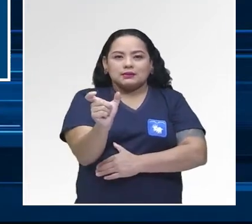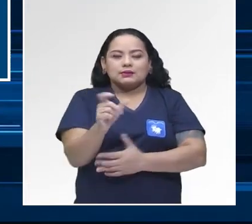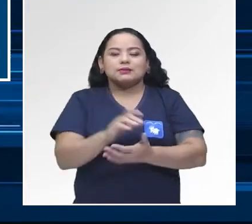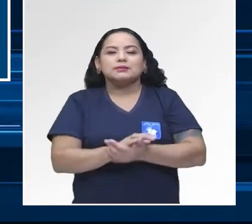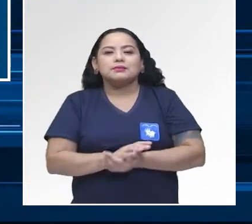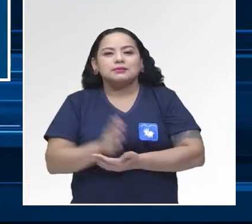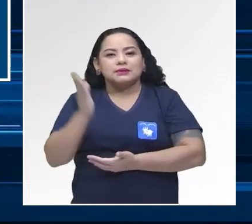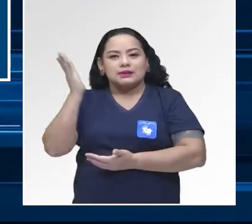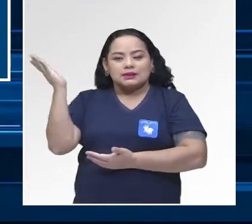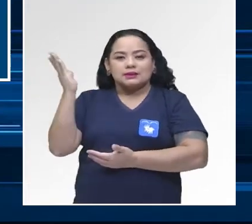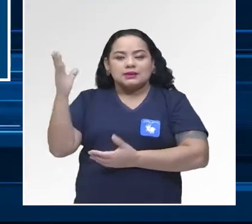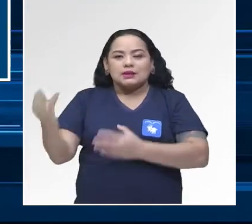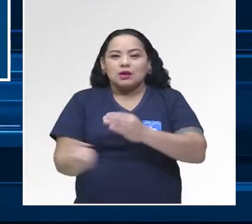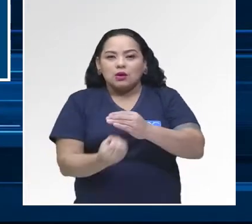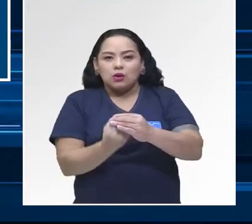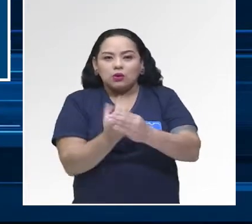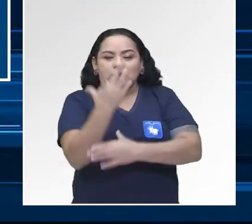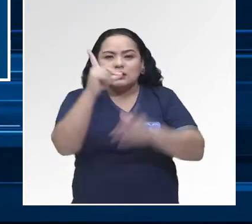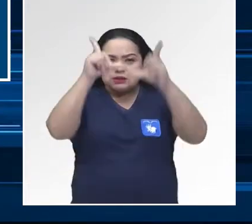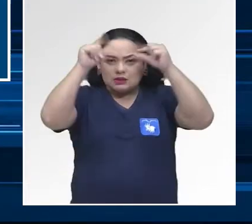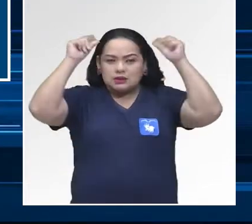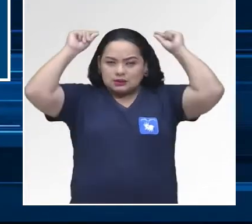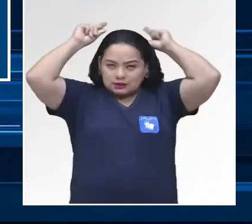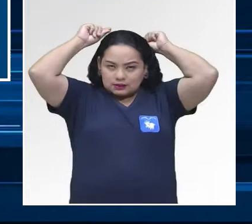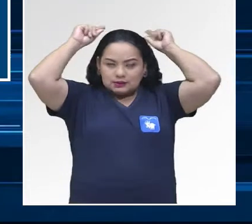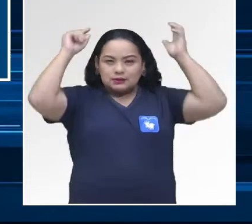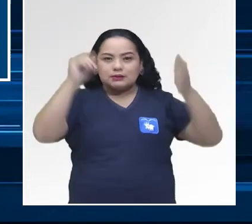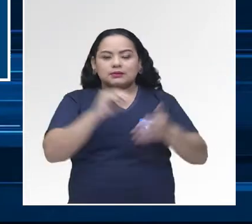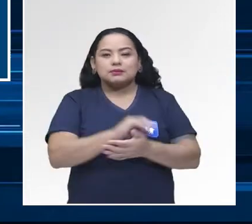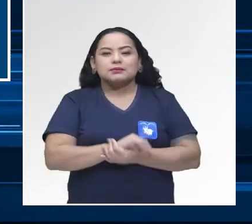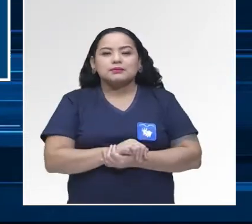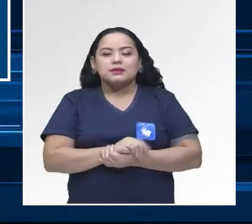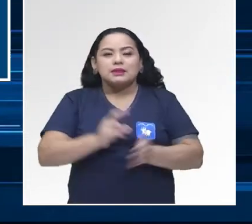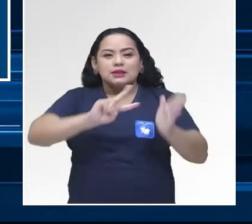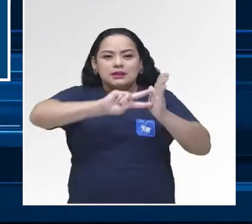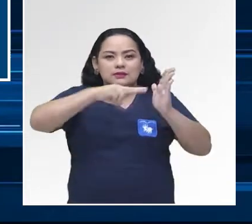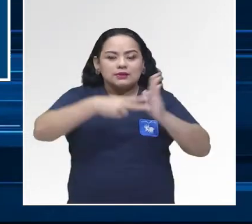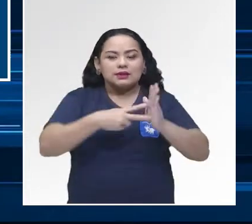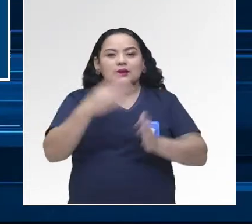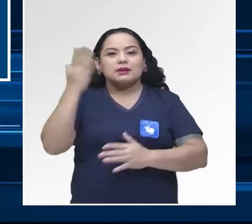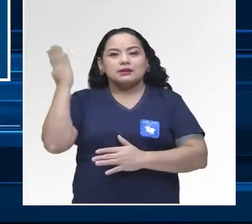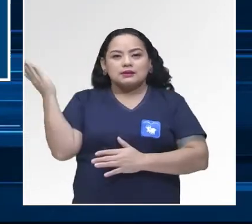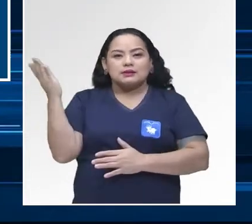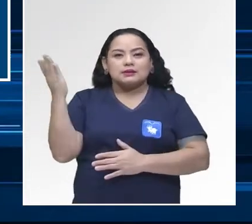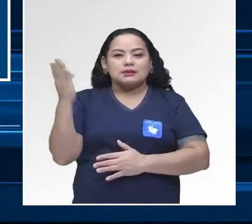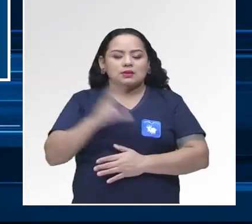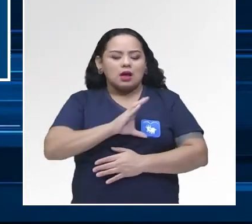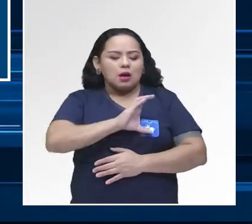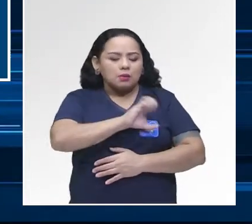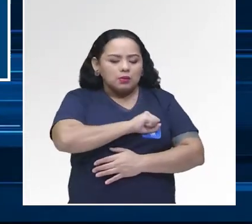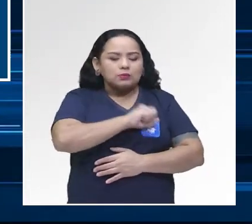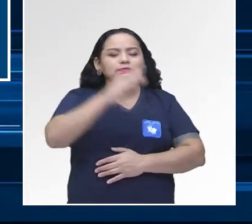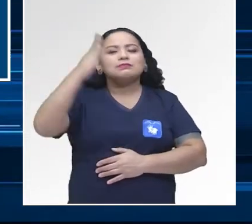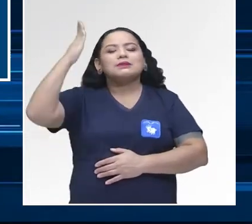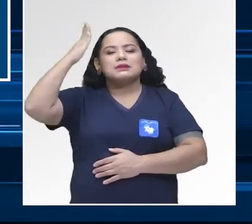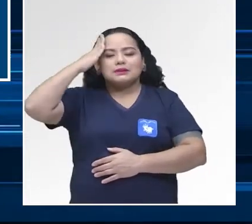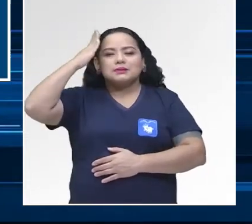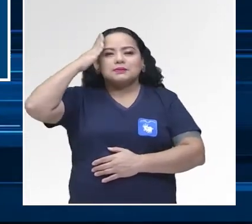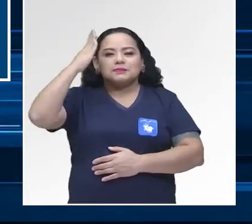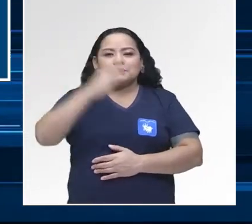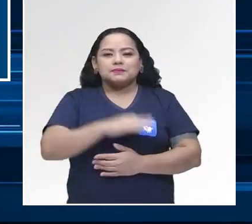etimologia, na sua origem grega, na sua raiz, ela quer dizer isso, pessoal. Amor à sabedoria.